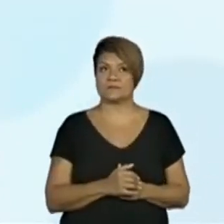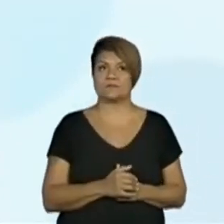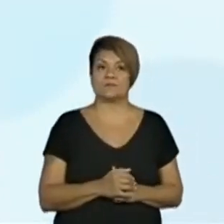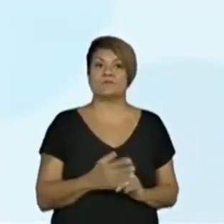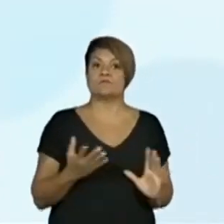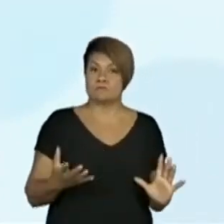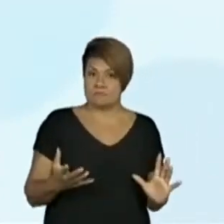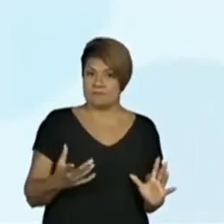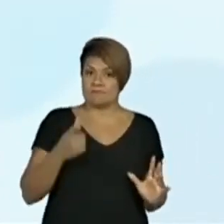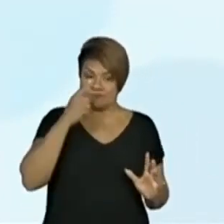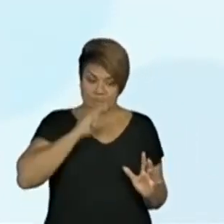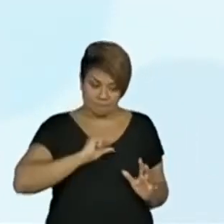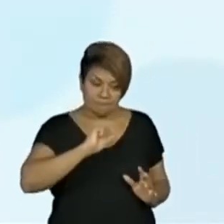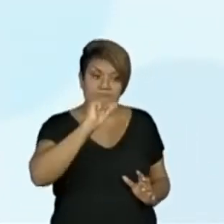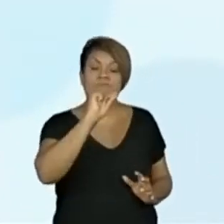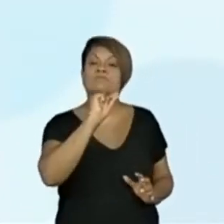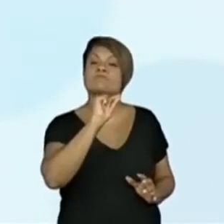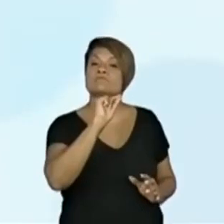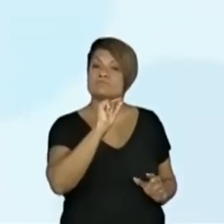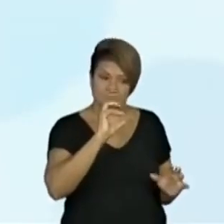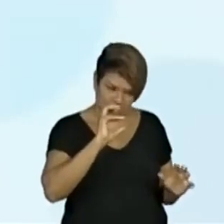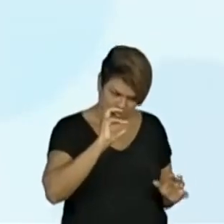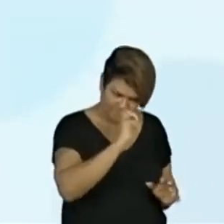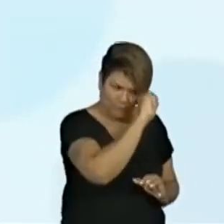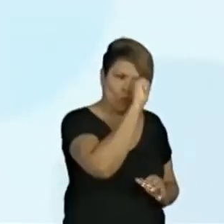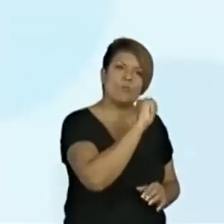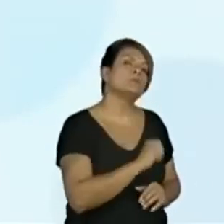já conseguiu pegar ele, vamos ver o que acontece.